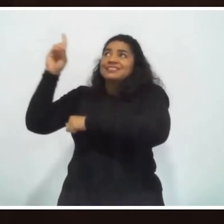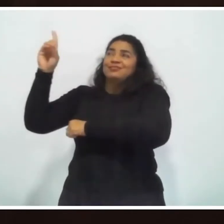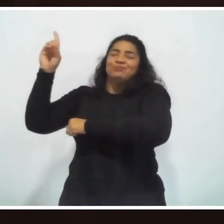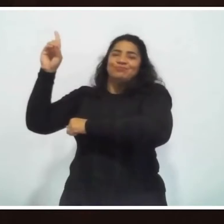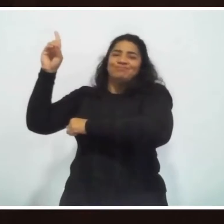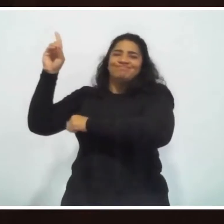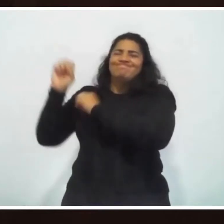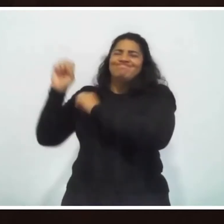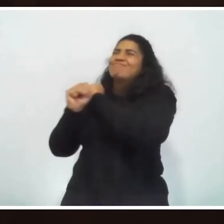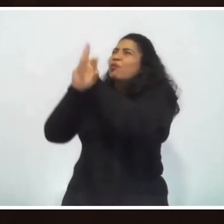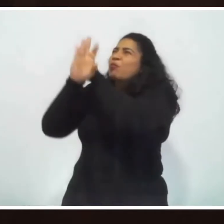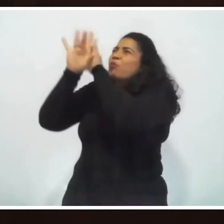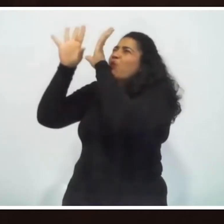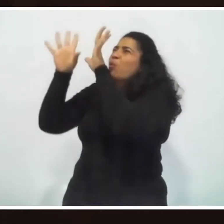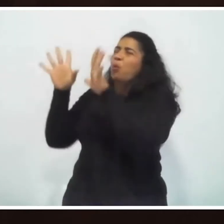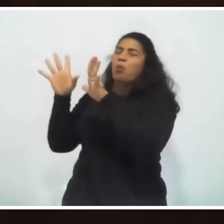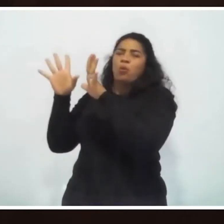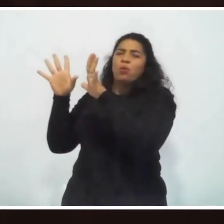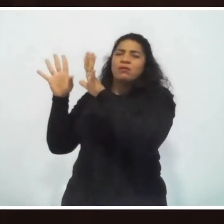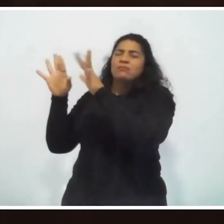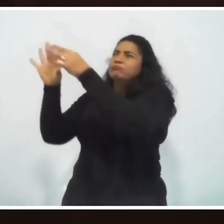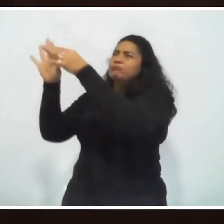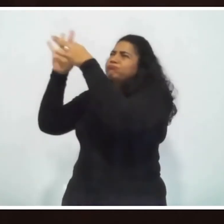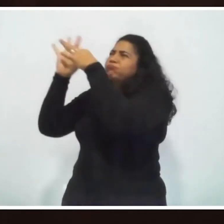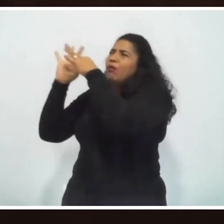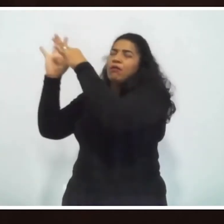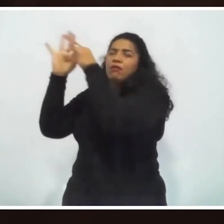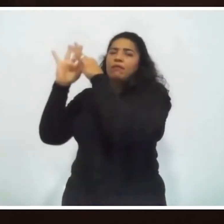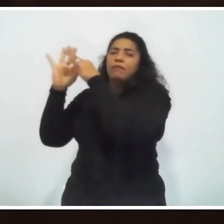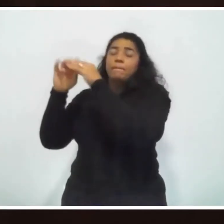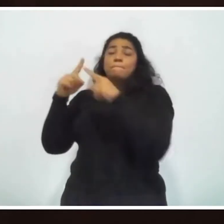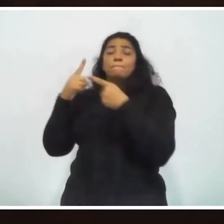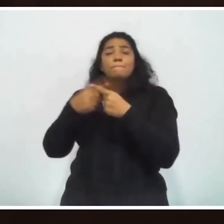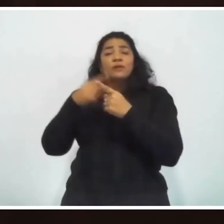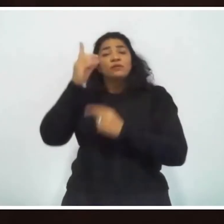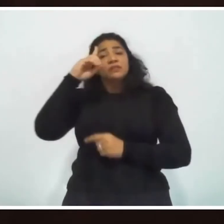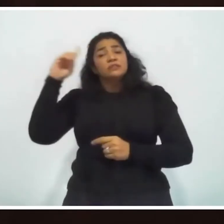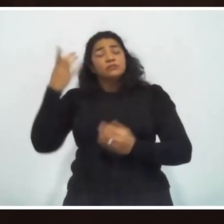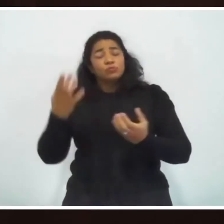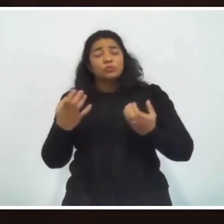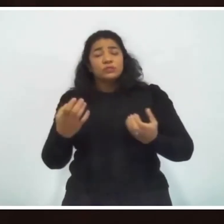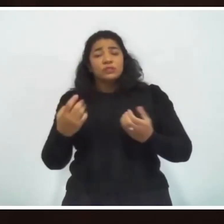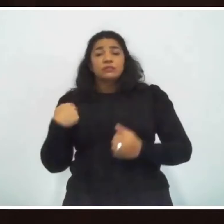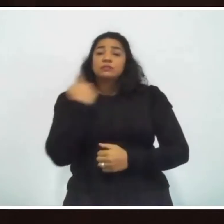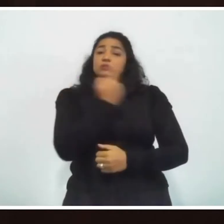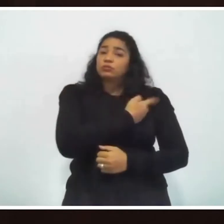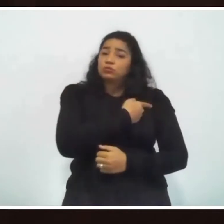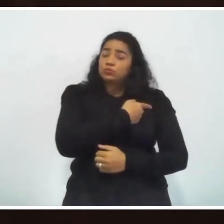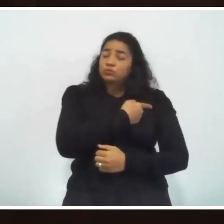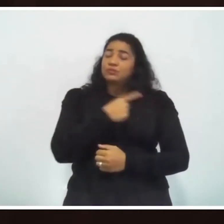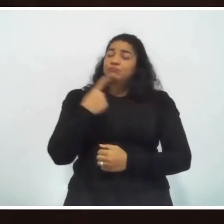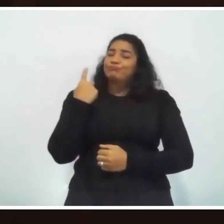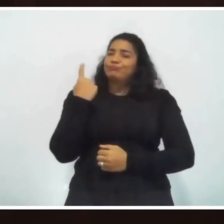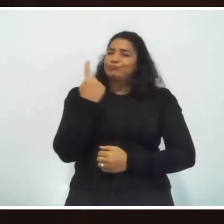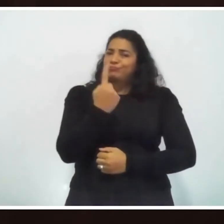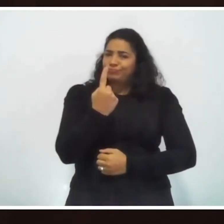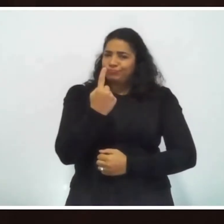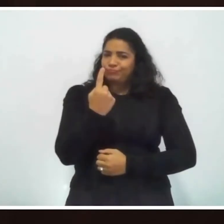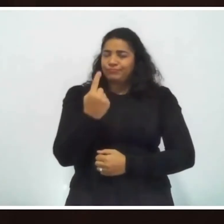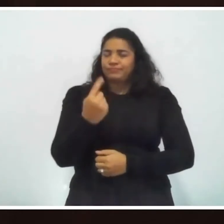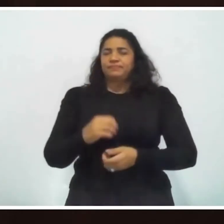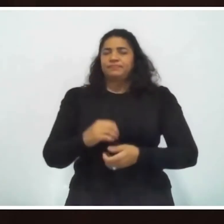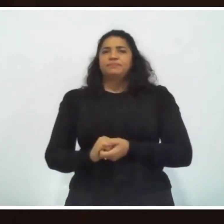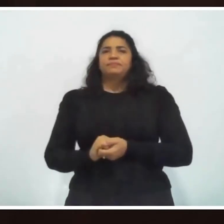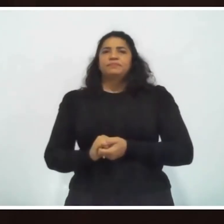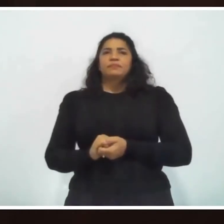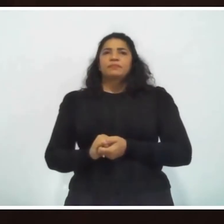Ele deseja essa unidade, né? Vamos lá. A fim de que todos sejam um, como és